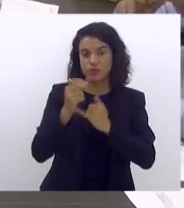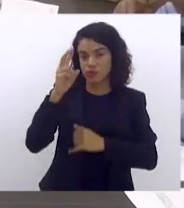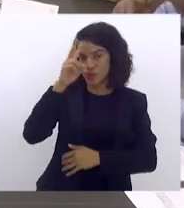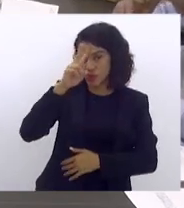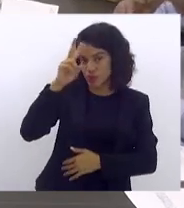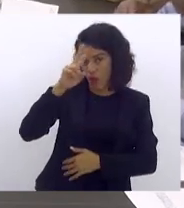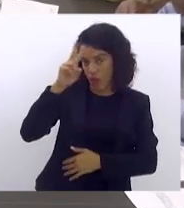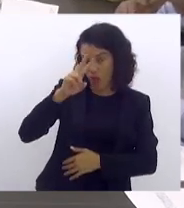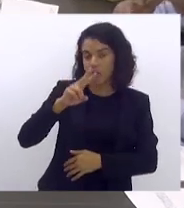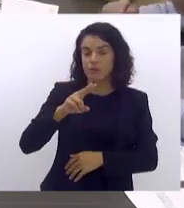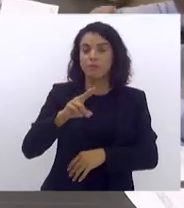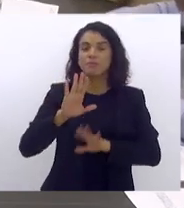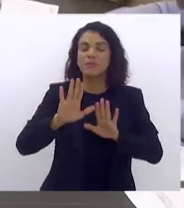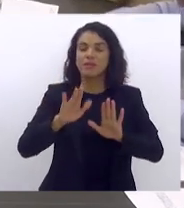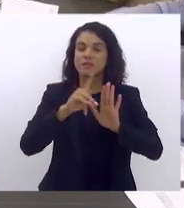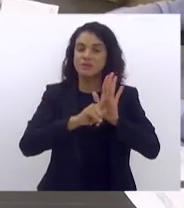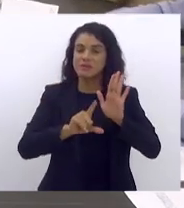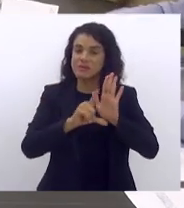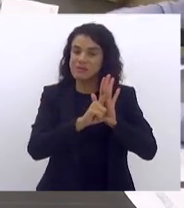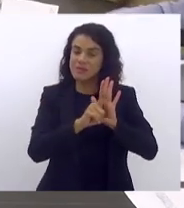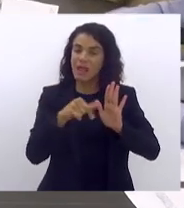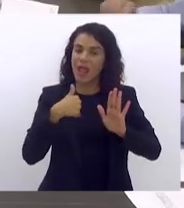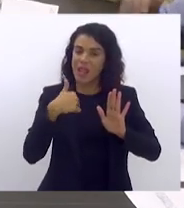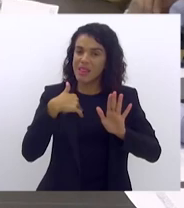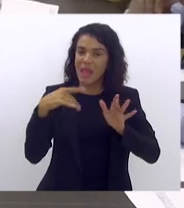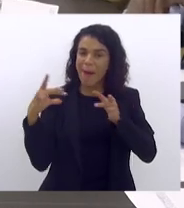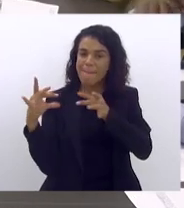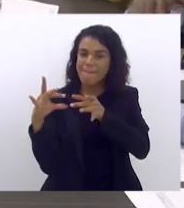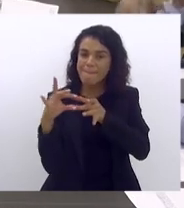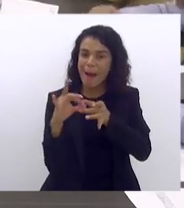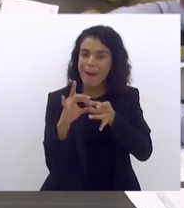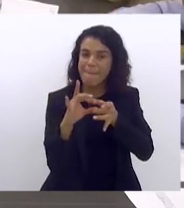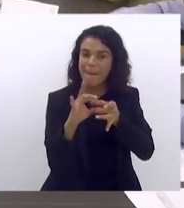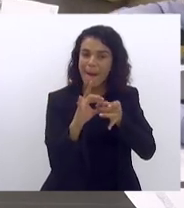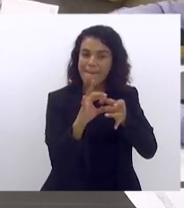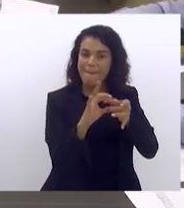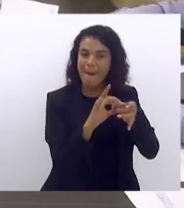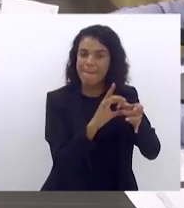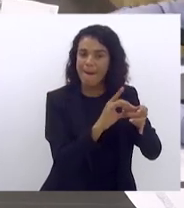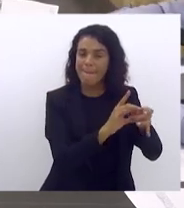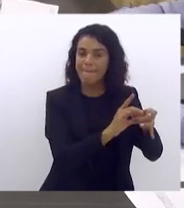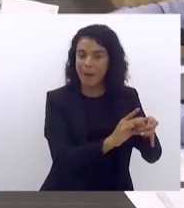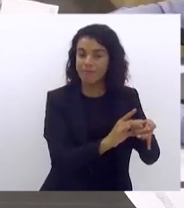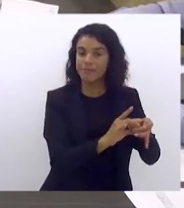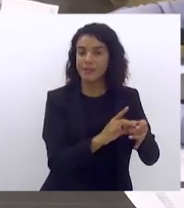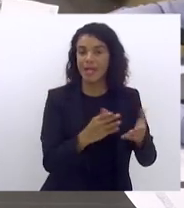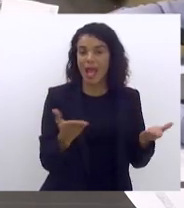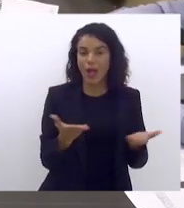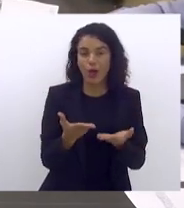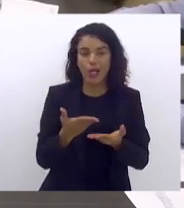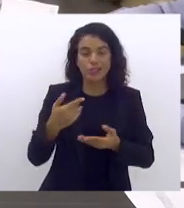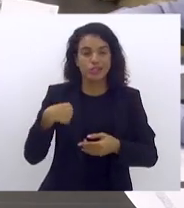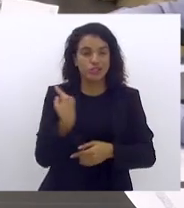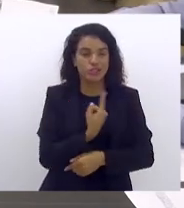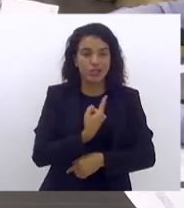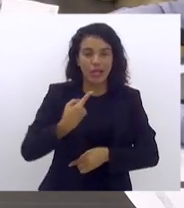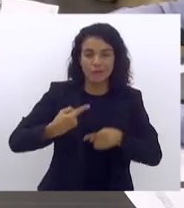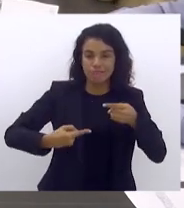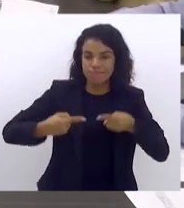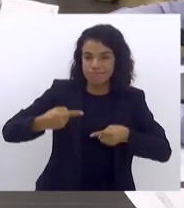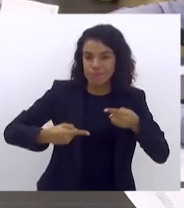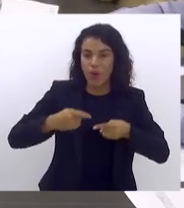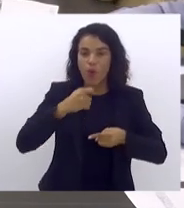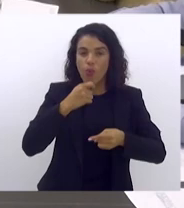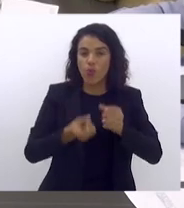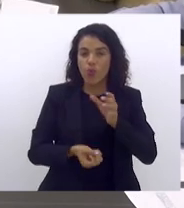Mas o projeto ele está muito conciso. Então, e a gente está no meio de uma discussão, eu não fiz emenda,